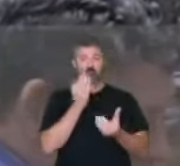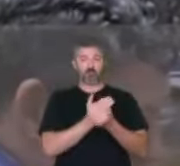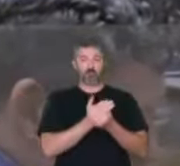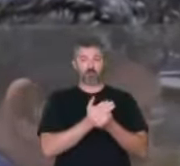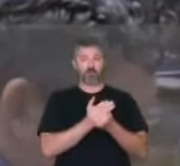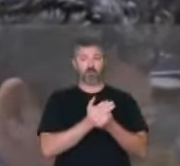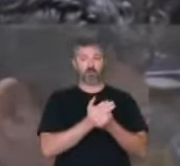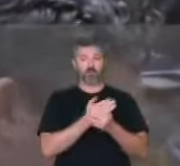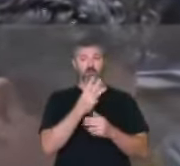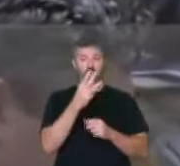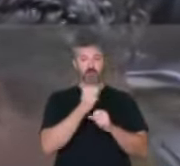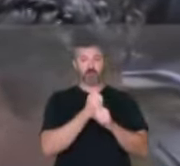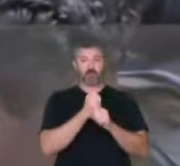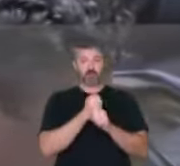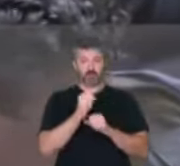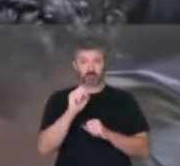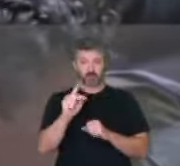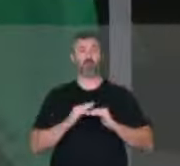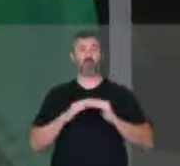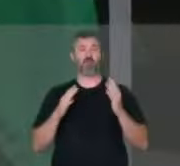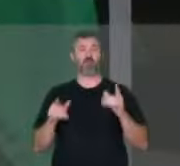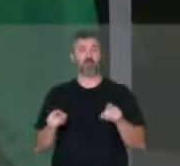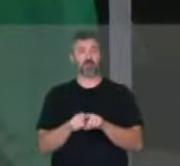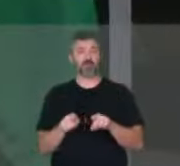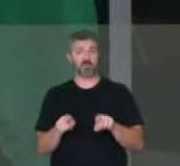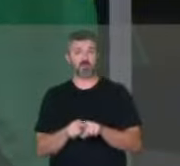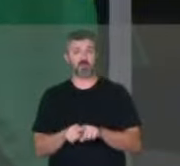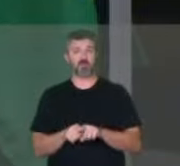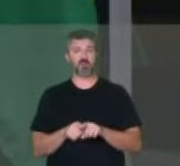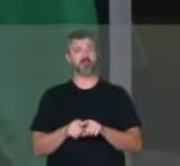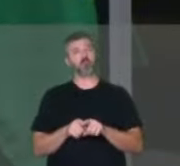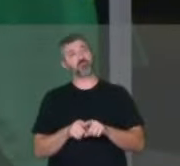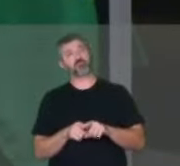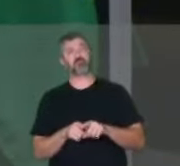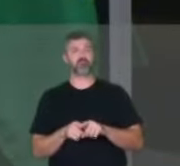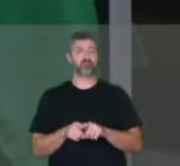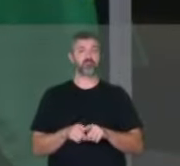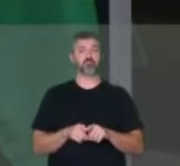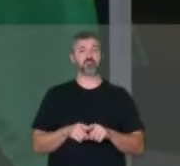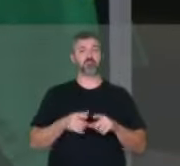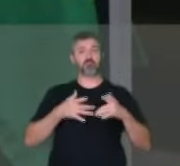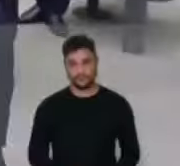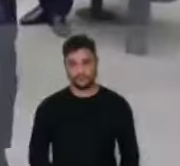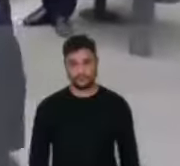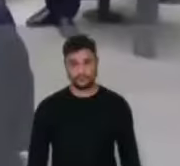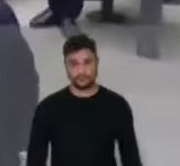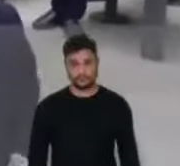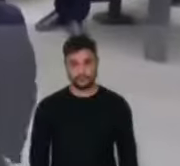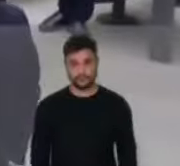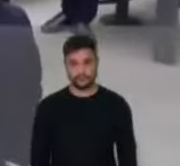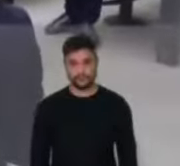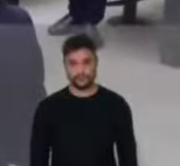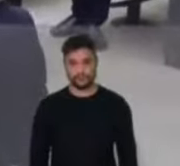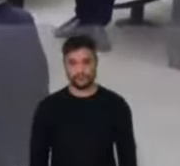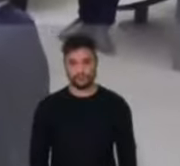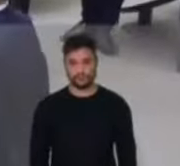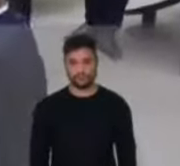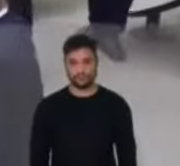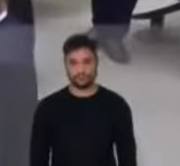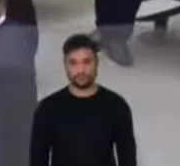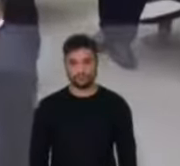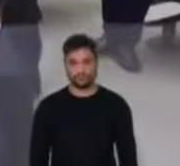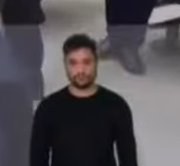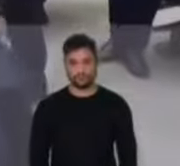alteração Porque isso pode trazer um descontrole ali no regime fiscal nas contas da união e agora inclusive até